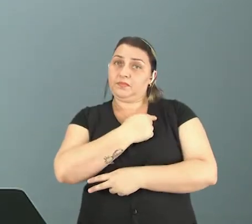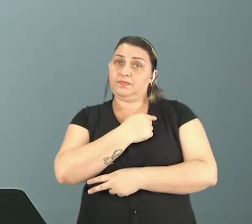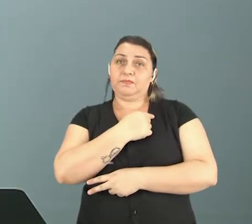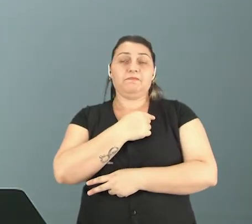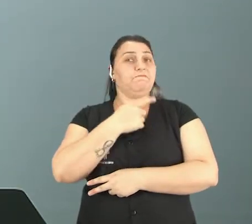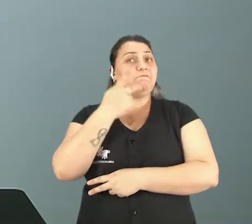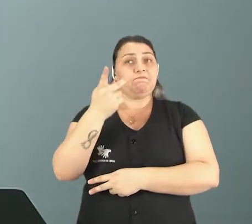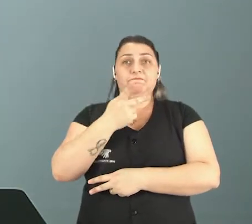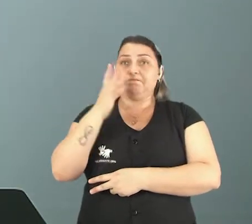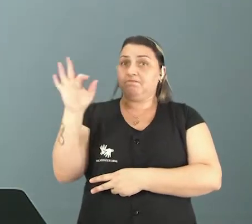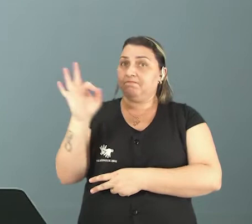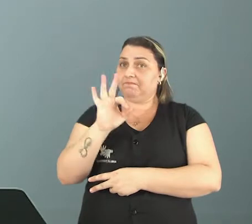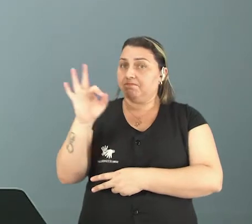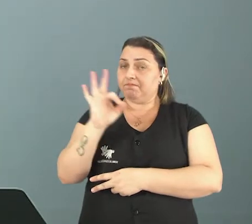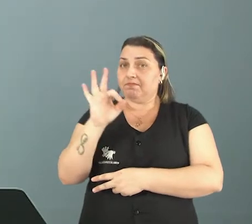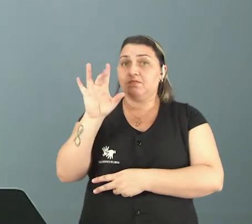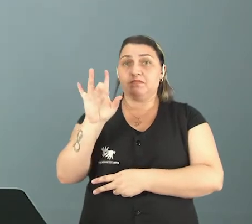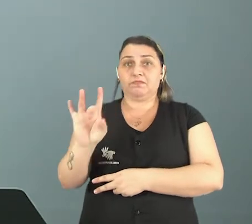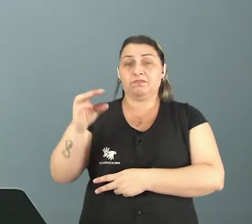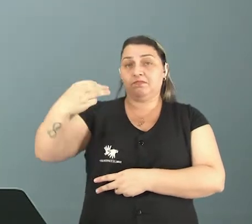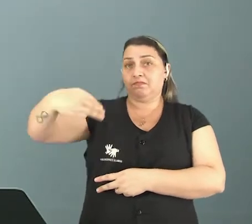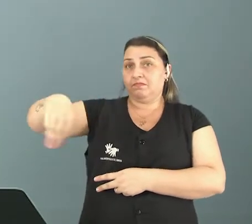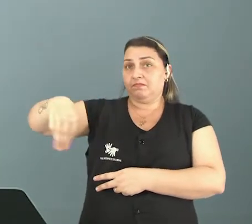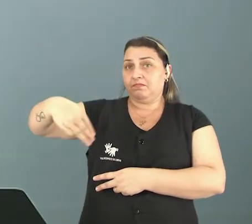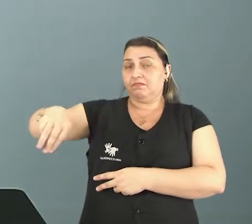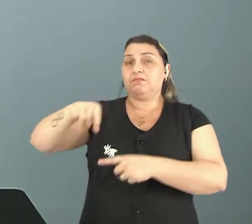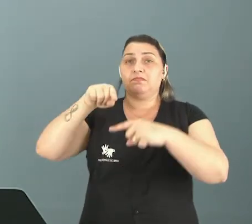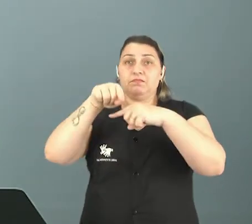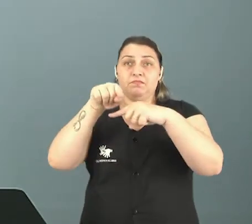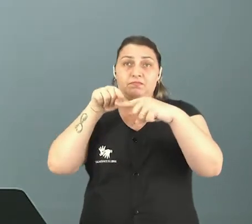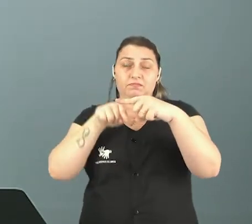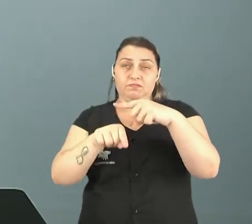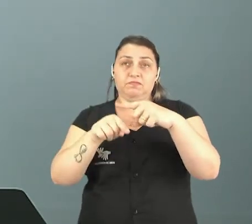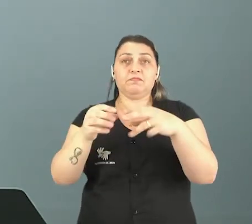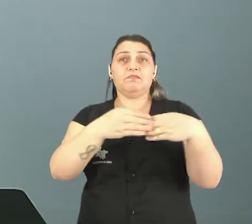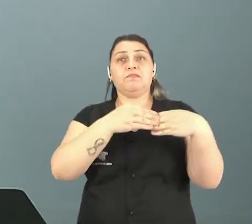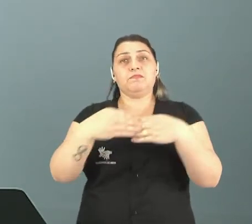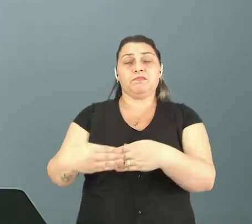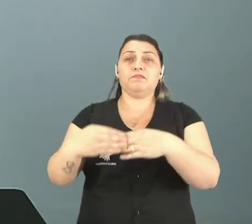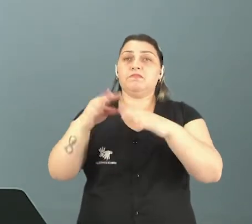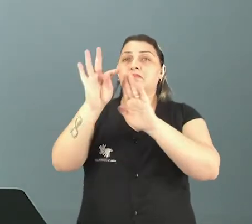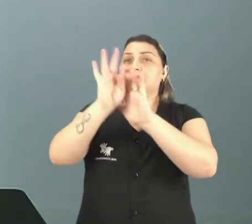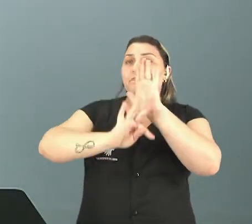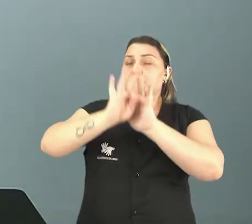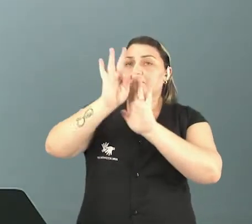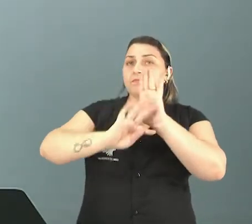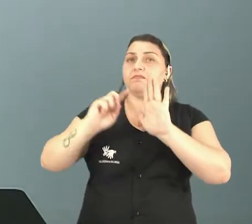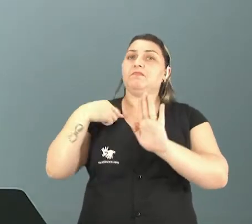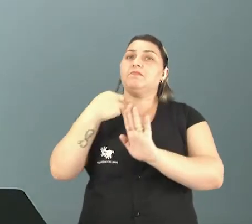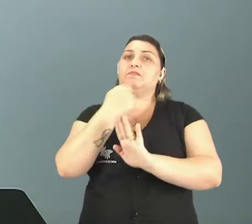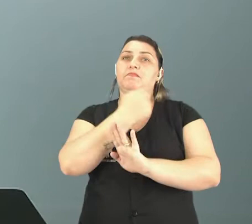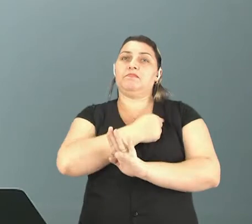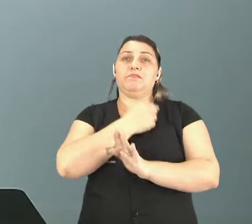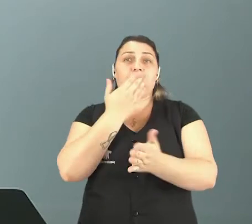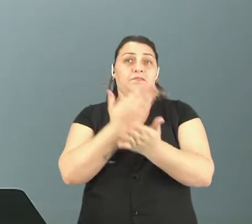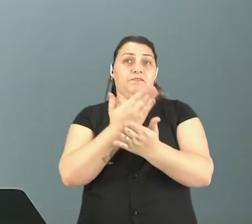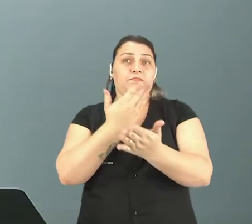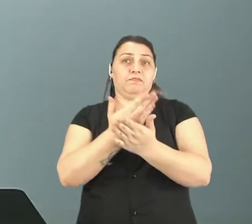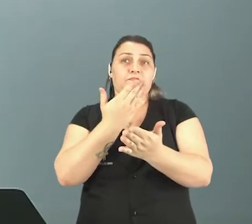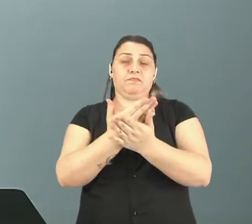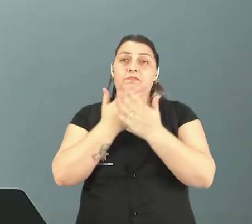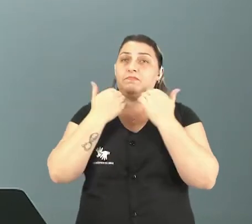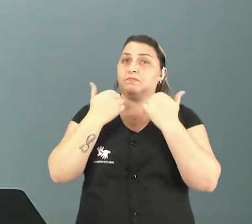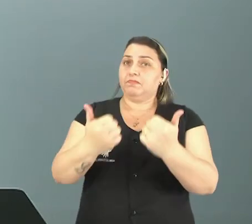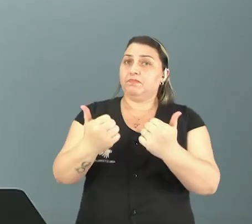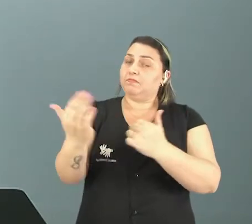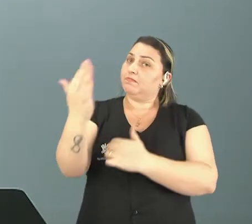não falei. Eu falei que é matemática, eu falei de divisão. Eu trouxe aqui um texto para nós estudarmos,